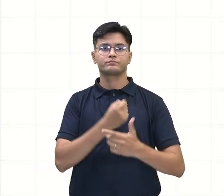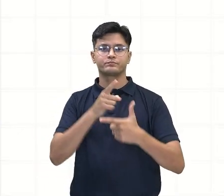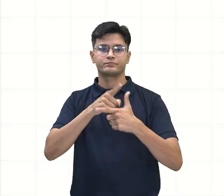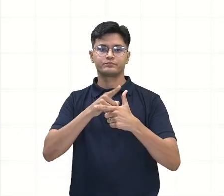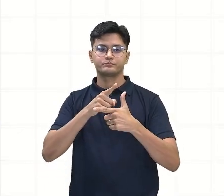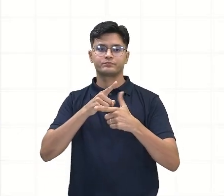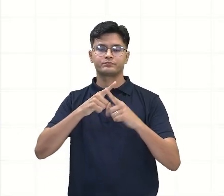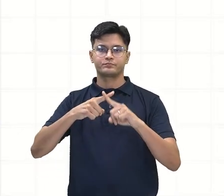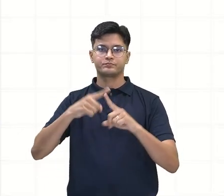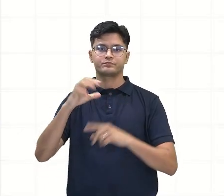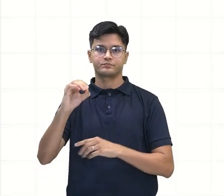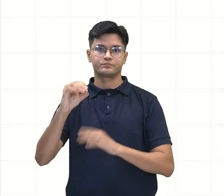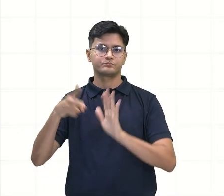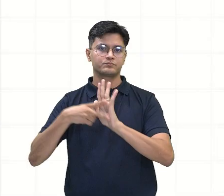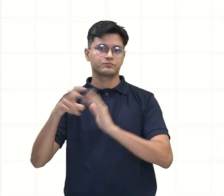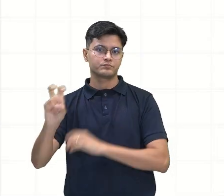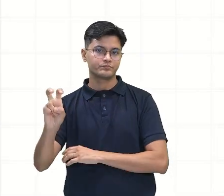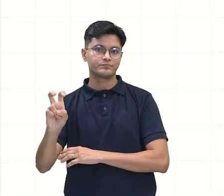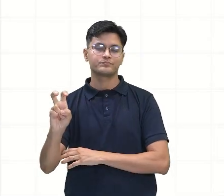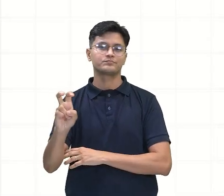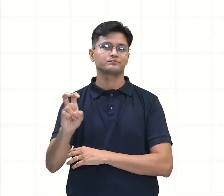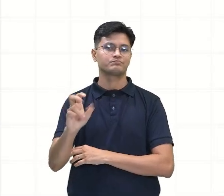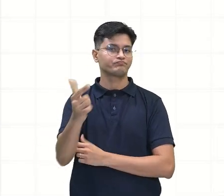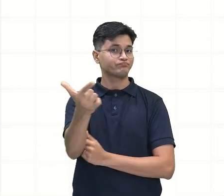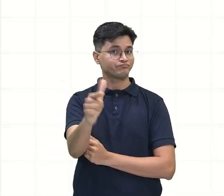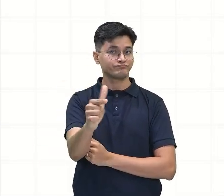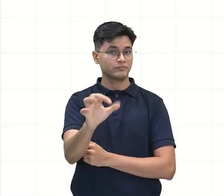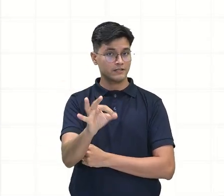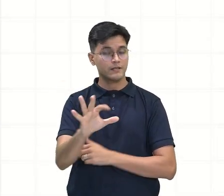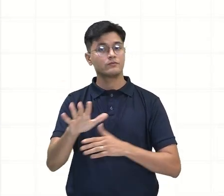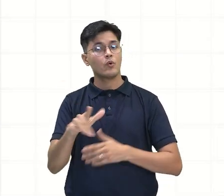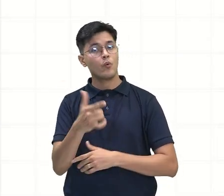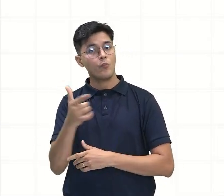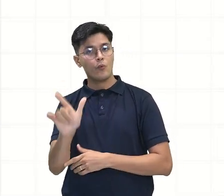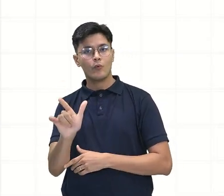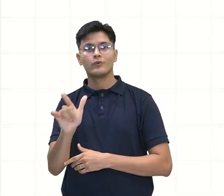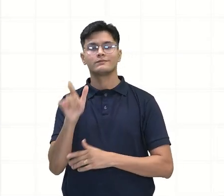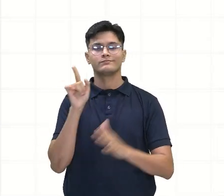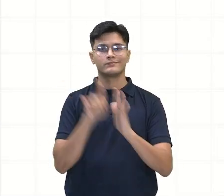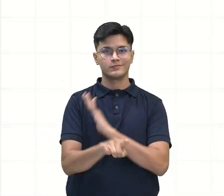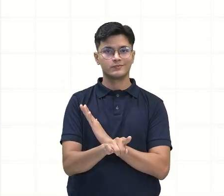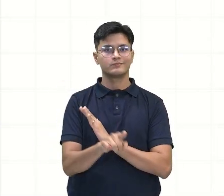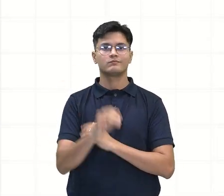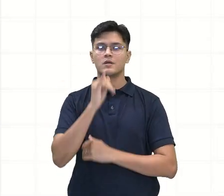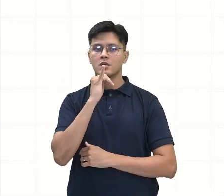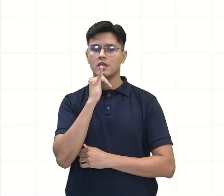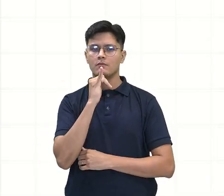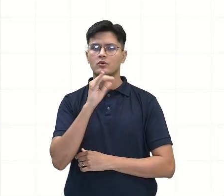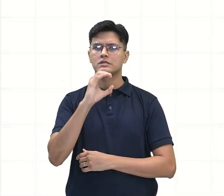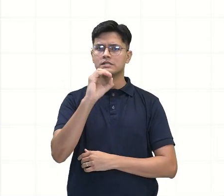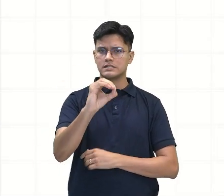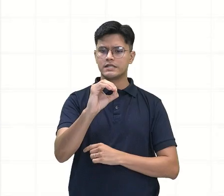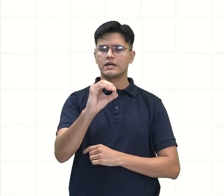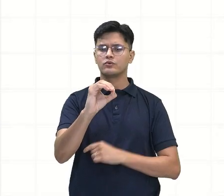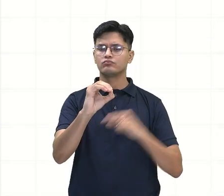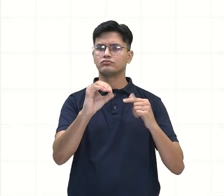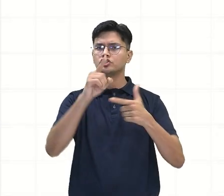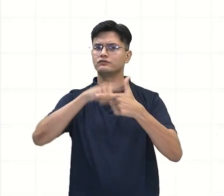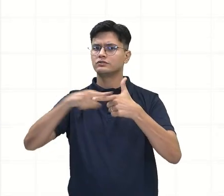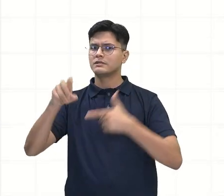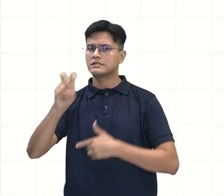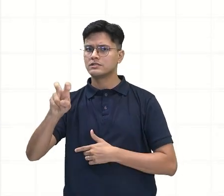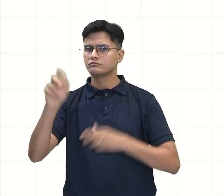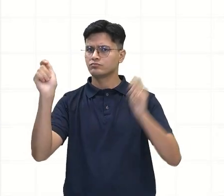Não tem, certo? Mas há uma pergunta. E eu posso dividir 0 por 5?